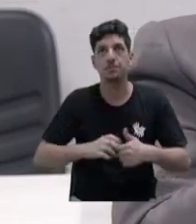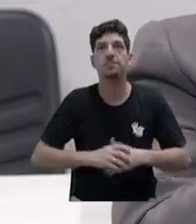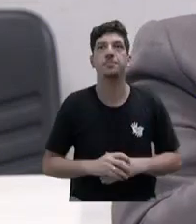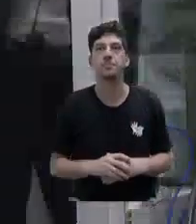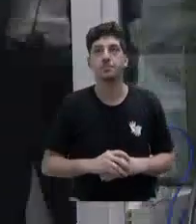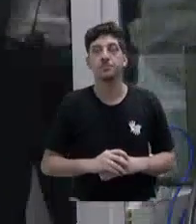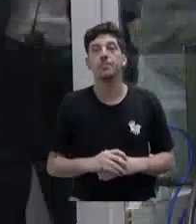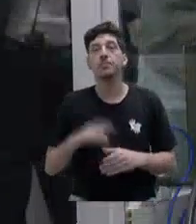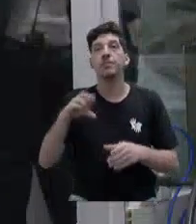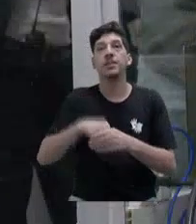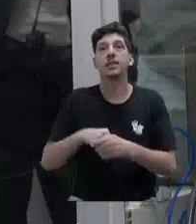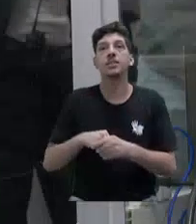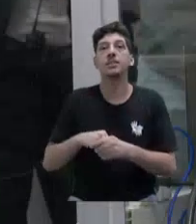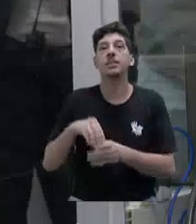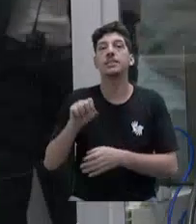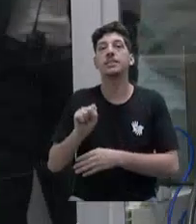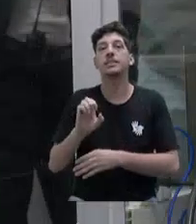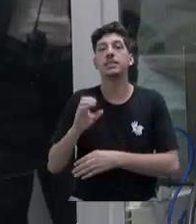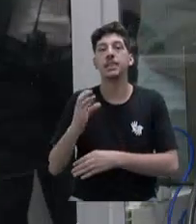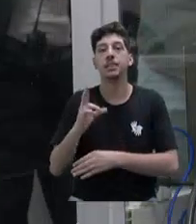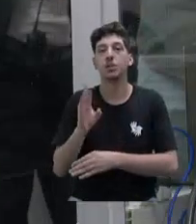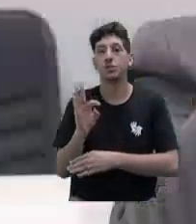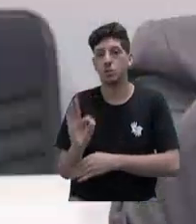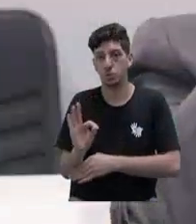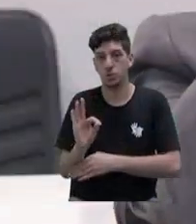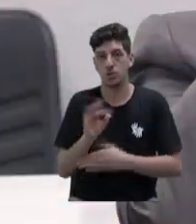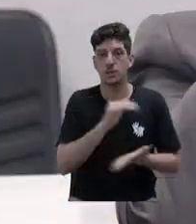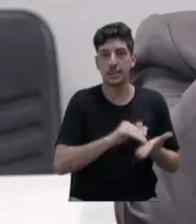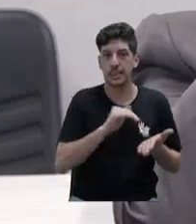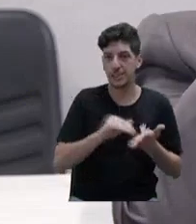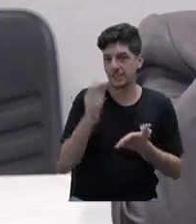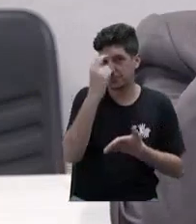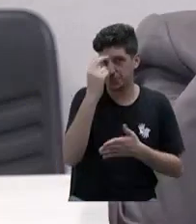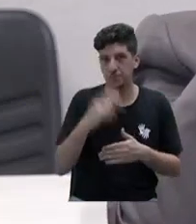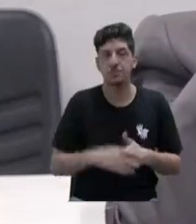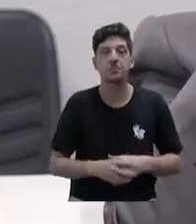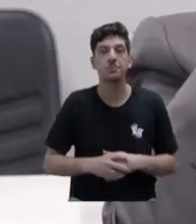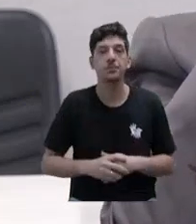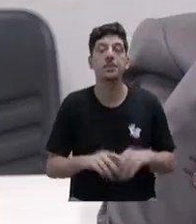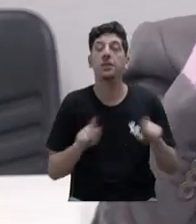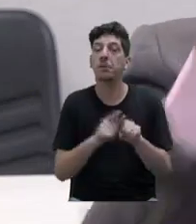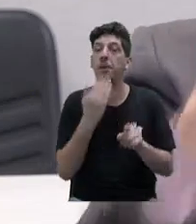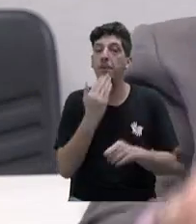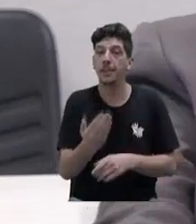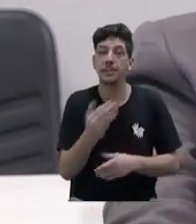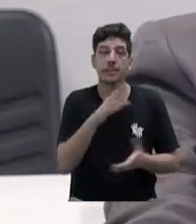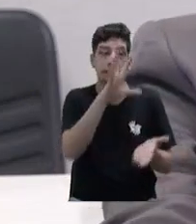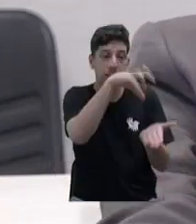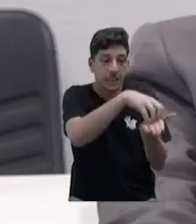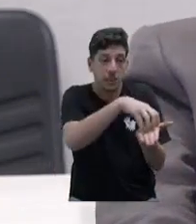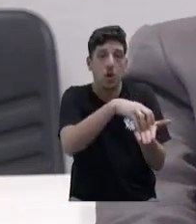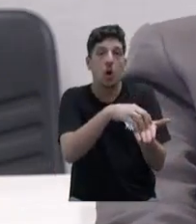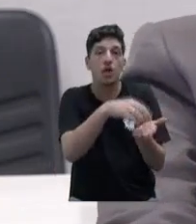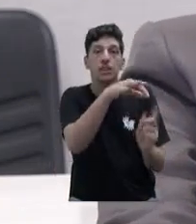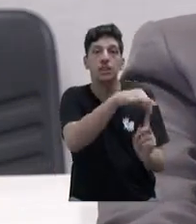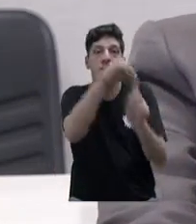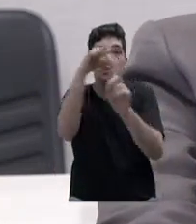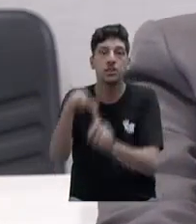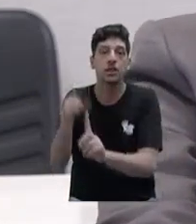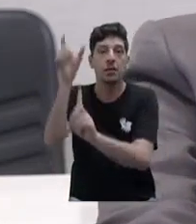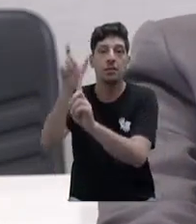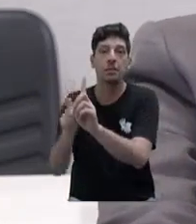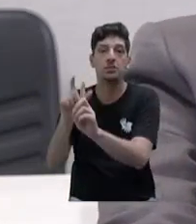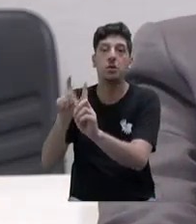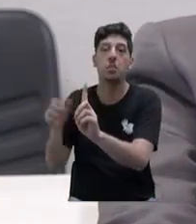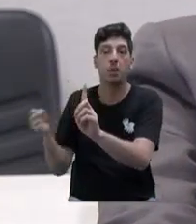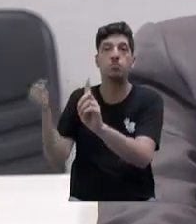Dentro da Secult, tá? Audiovisual dentro da Secult. E eu pedi que o próprio setor indique a pessoa, e isso vai